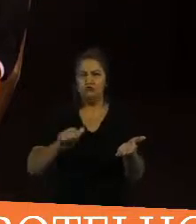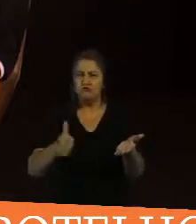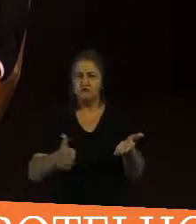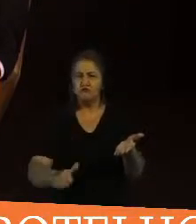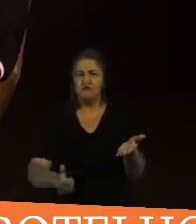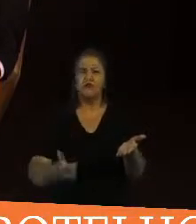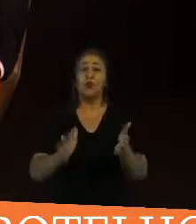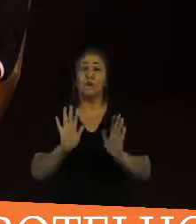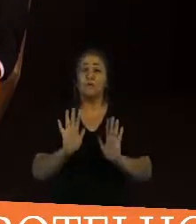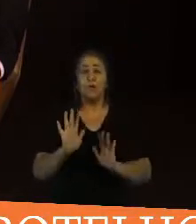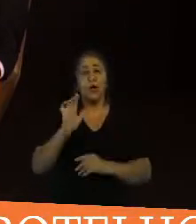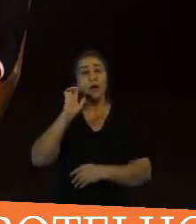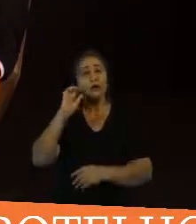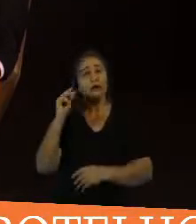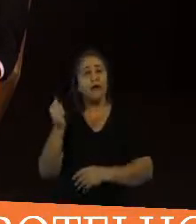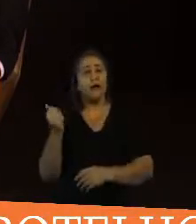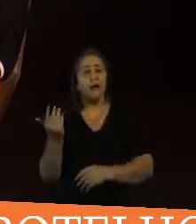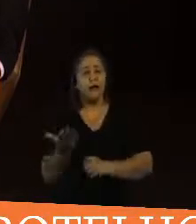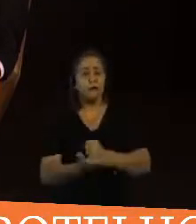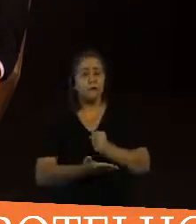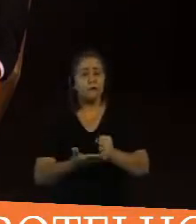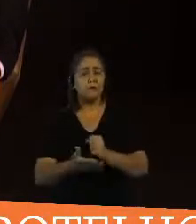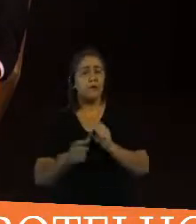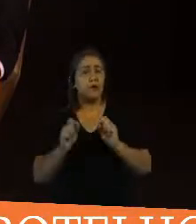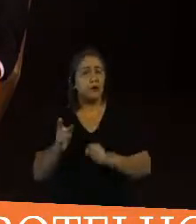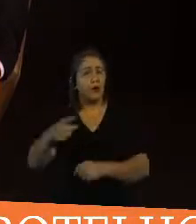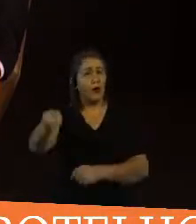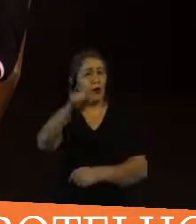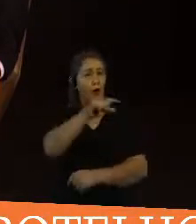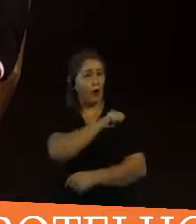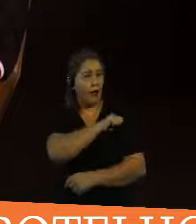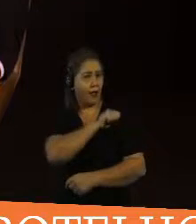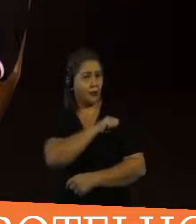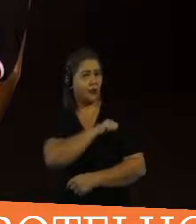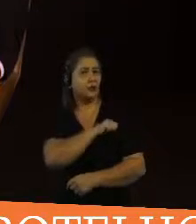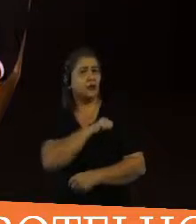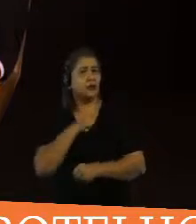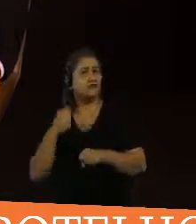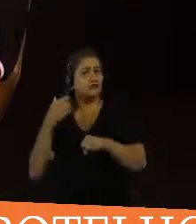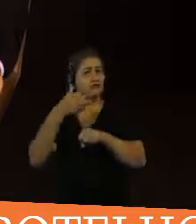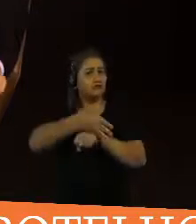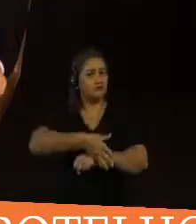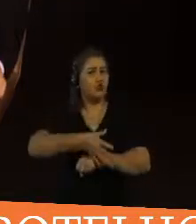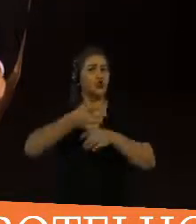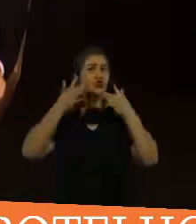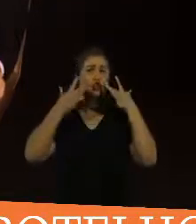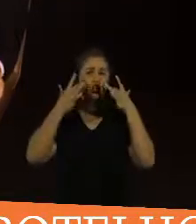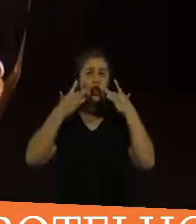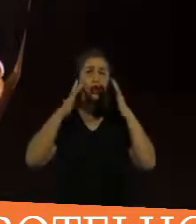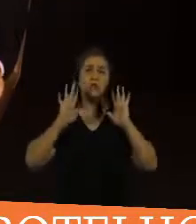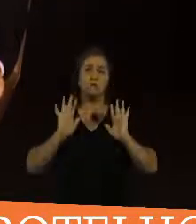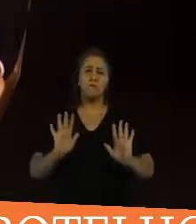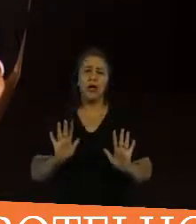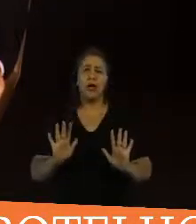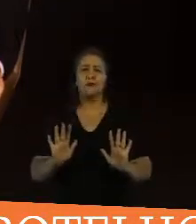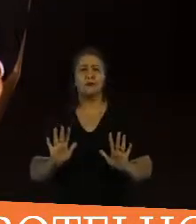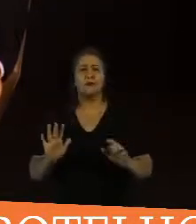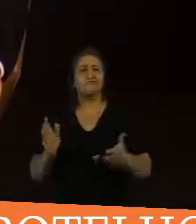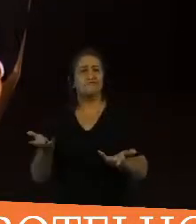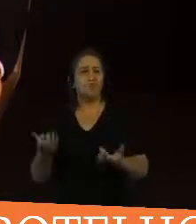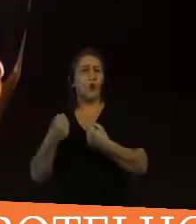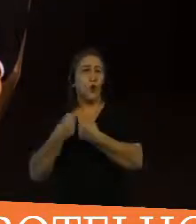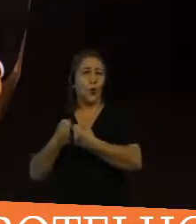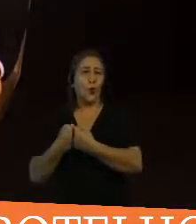A ideia, a princípio, era que esses alunos fossem a um teatro nos assistir, Mas, para movimentar isso, tirar aluno